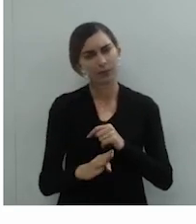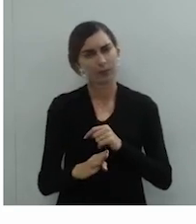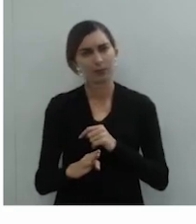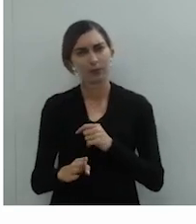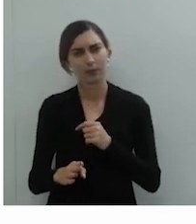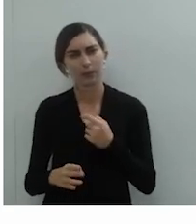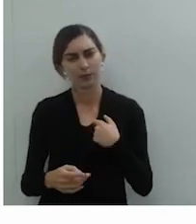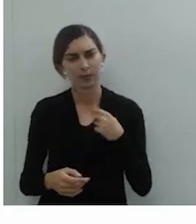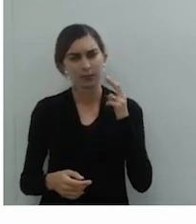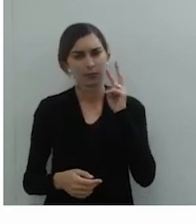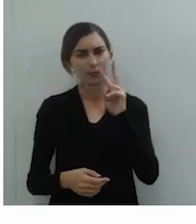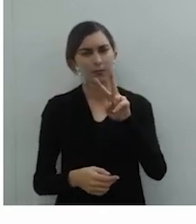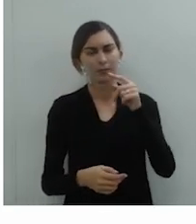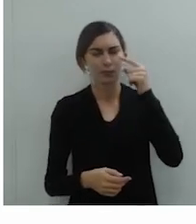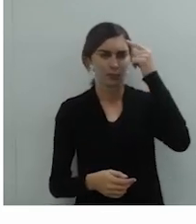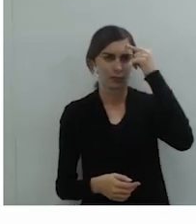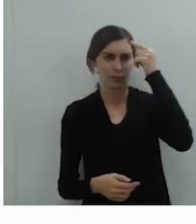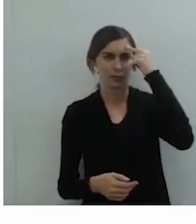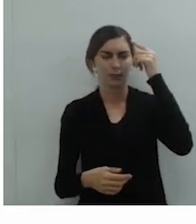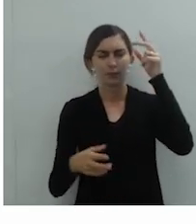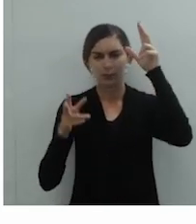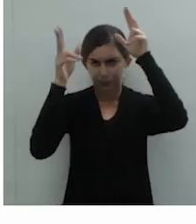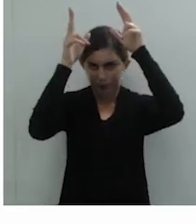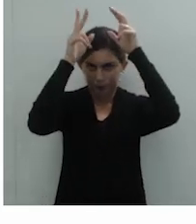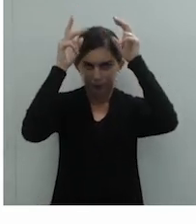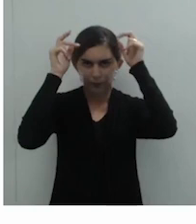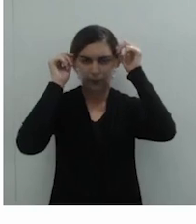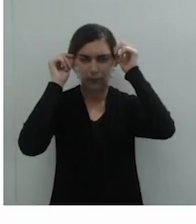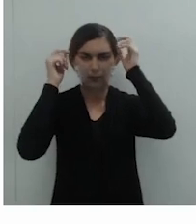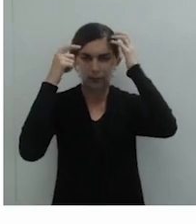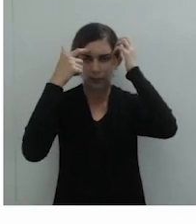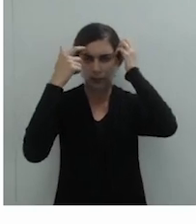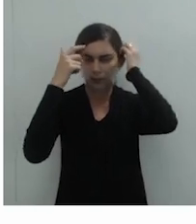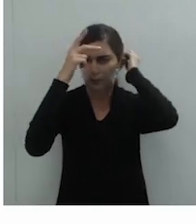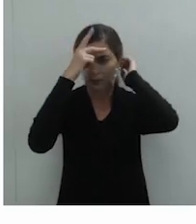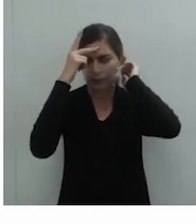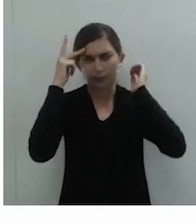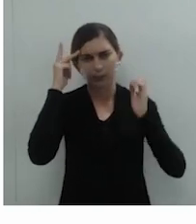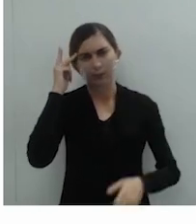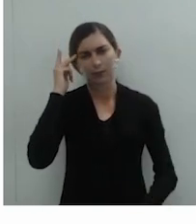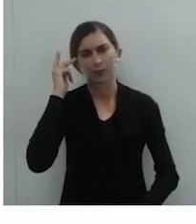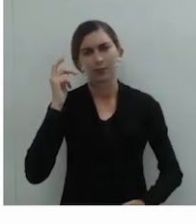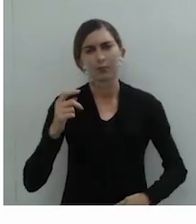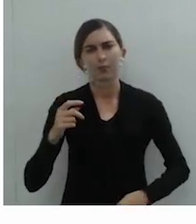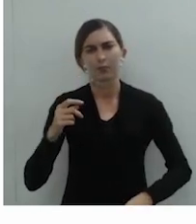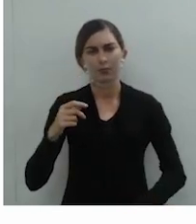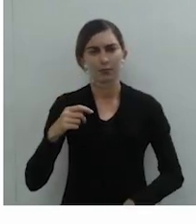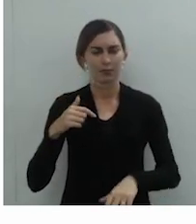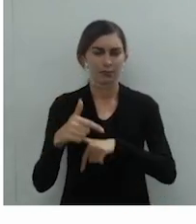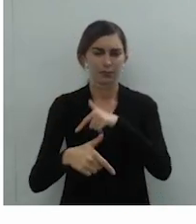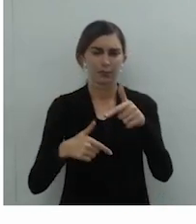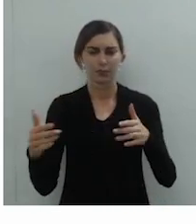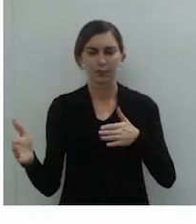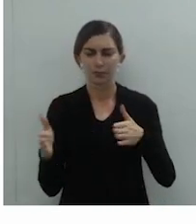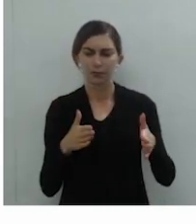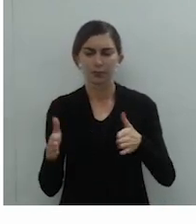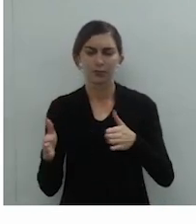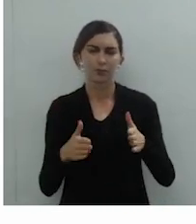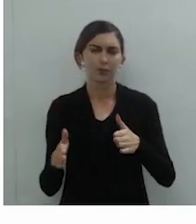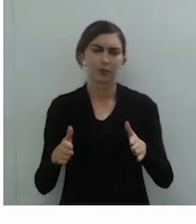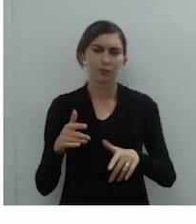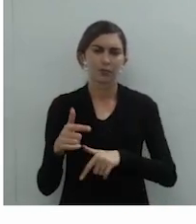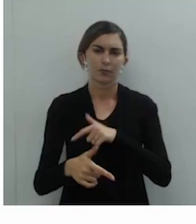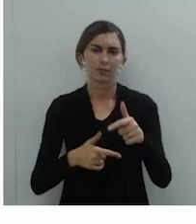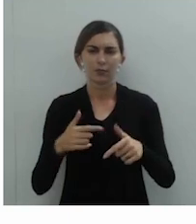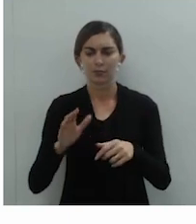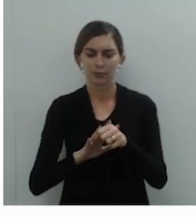Veja, quando a gente pensa em enfermeiro, a gente pensa na pessoa que está trabalhando, né? A gente está nesse período